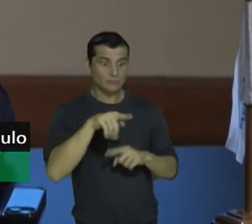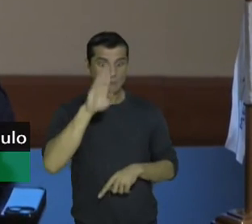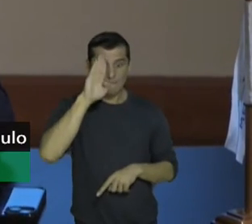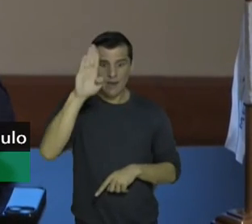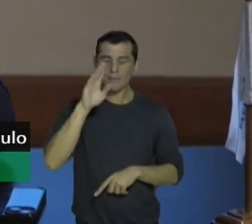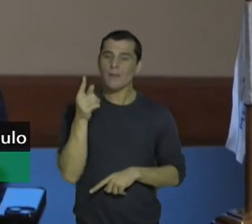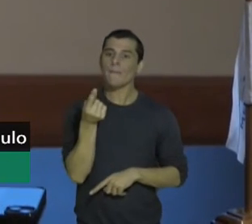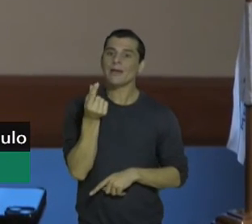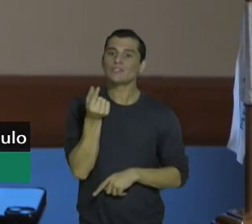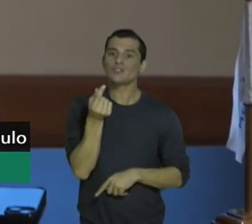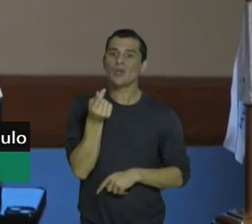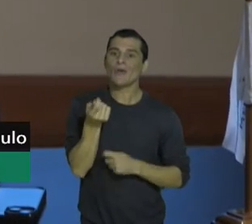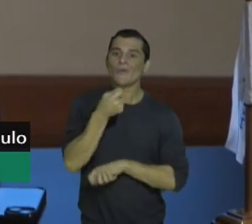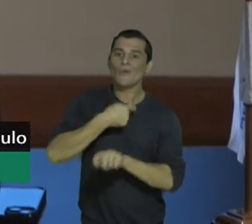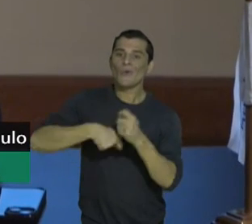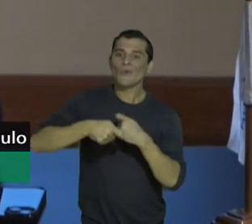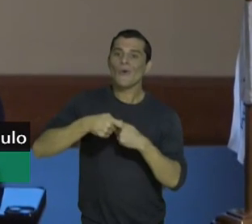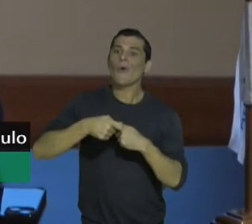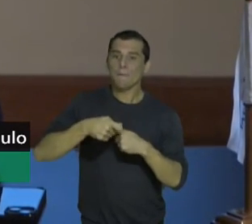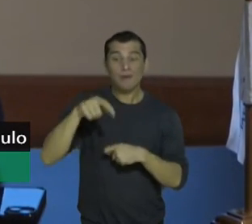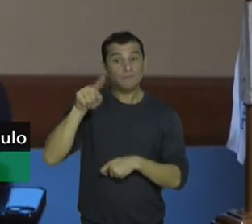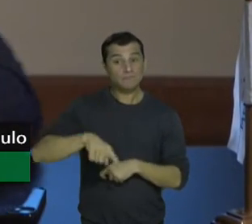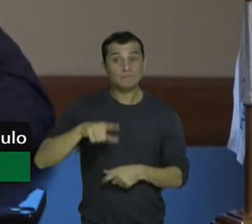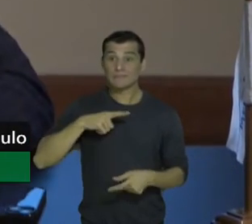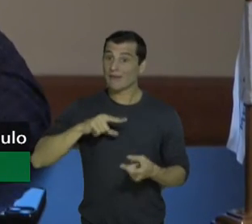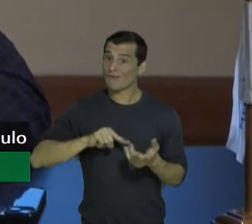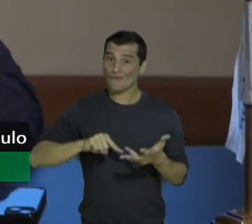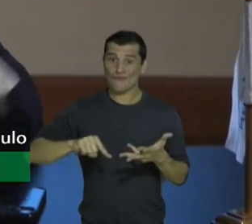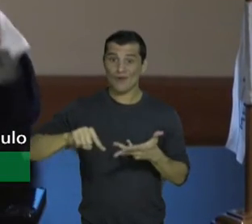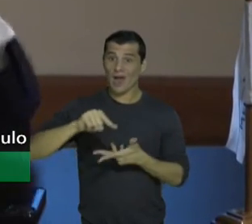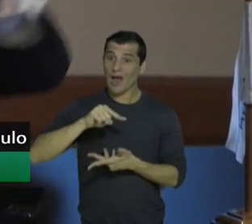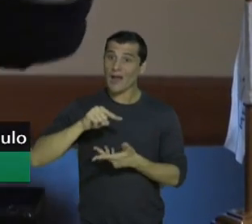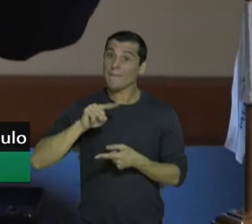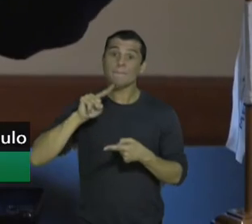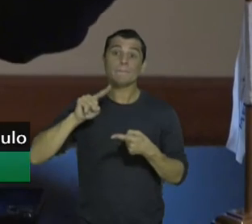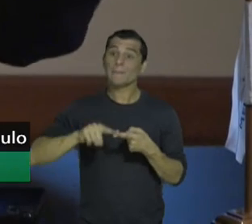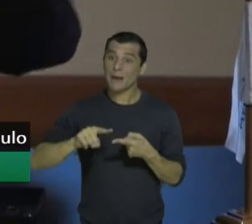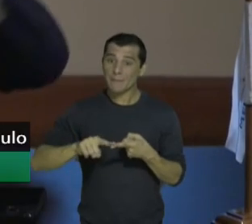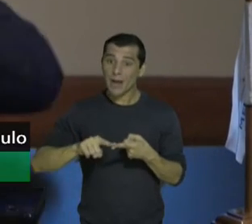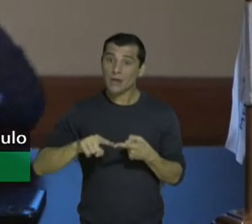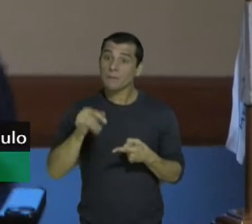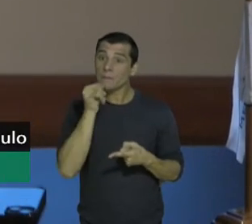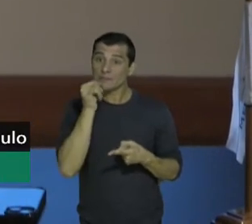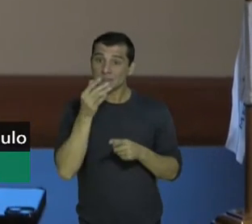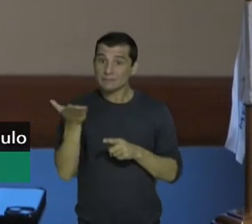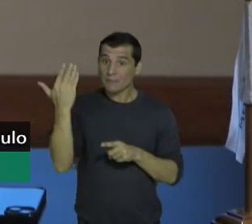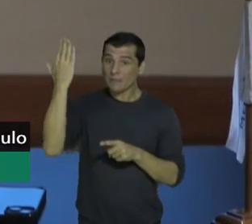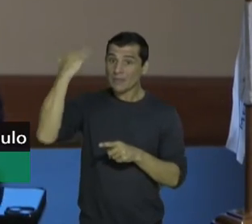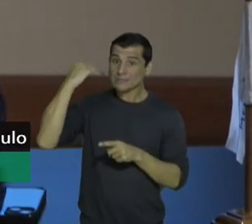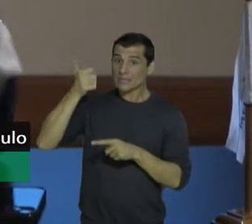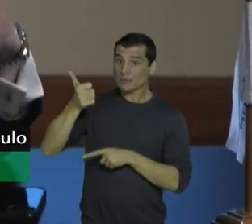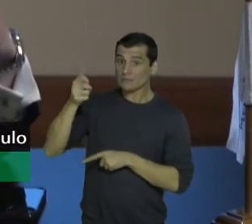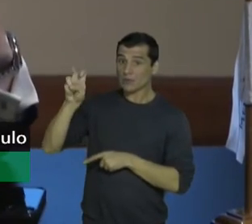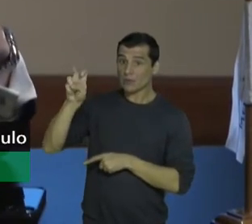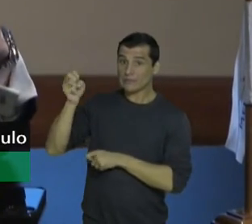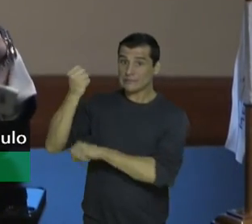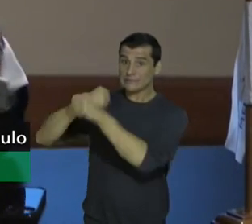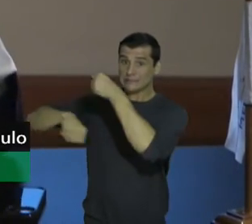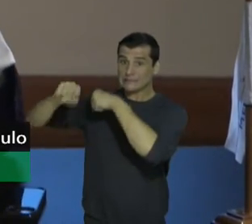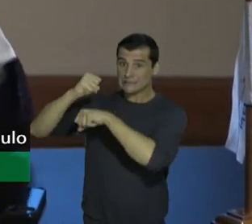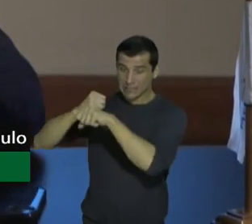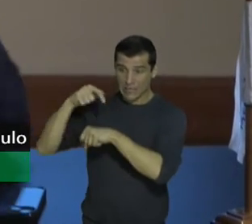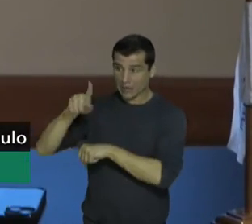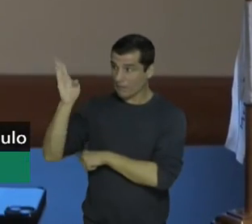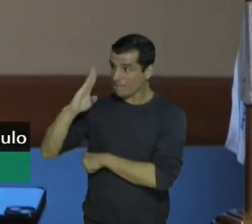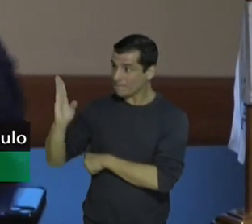por quê por várias razões a primeira delas é o seguinte se você observar nos últimos 15 anos a parte participação relativa da